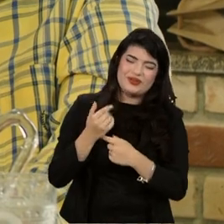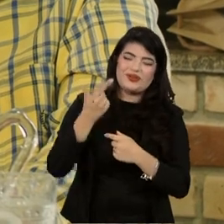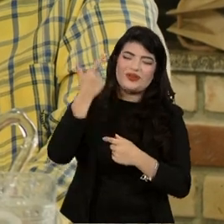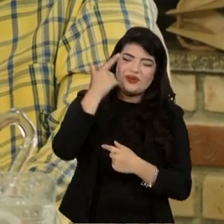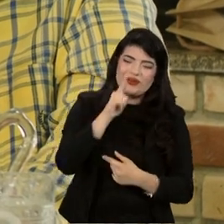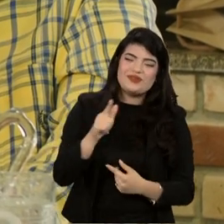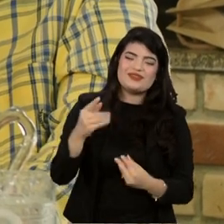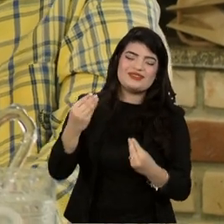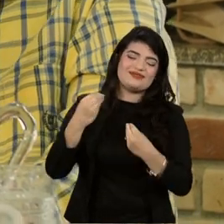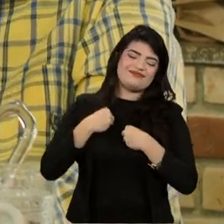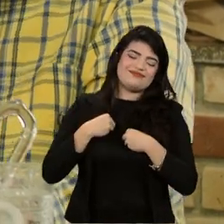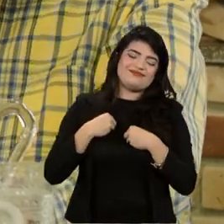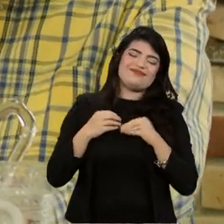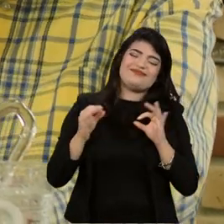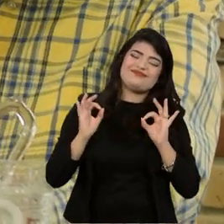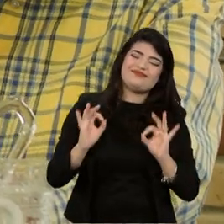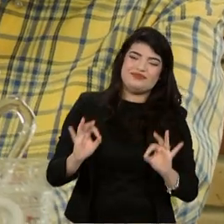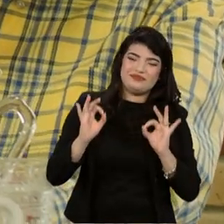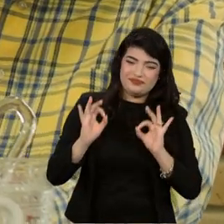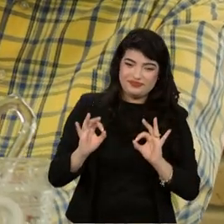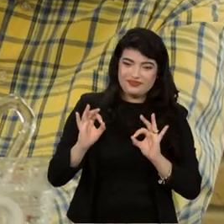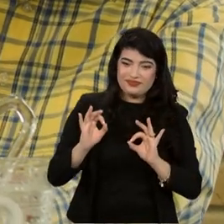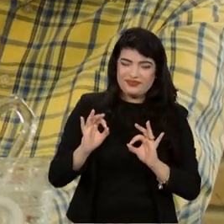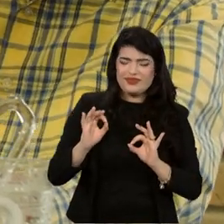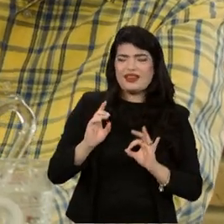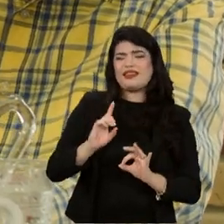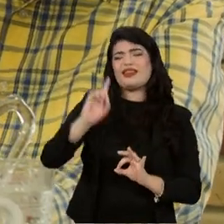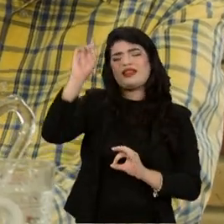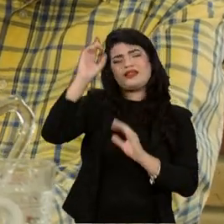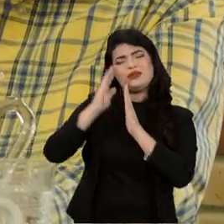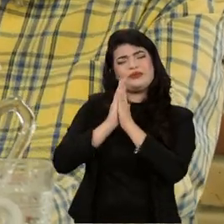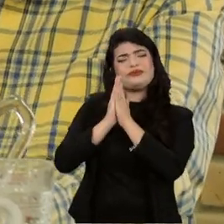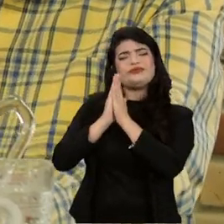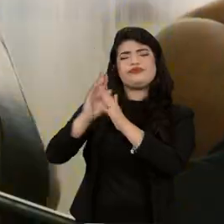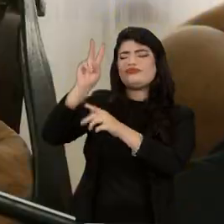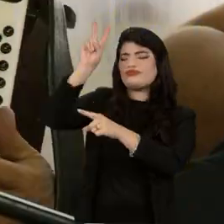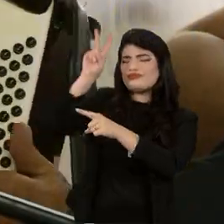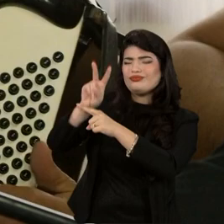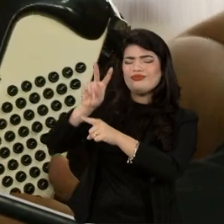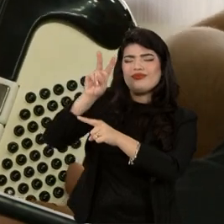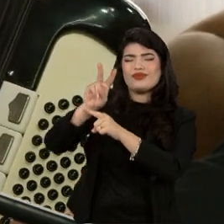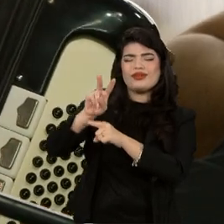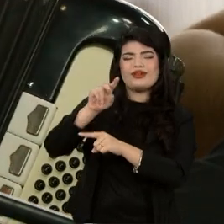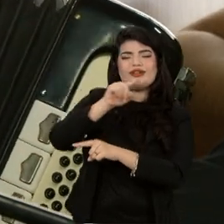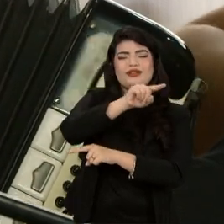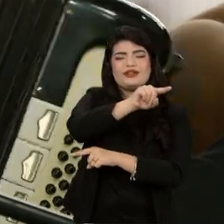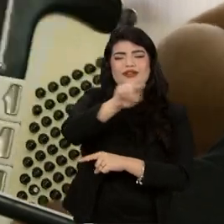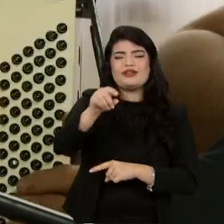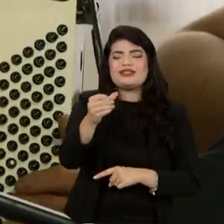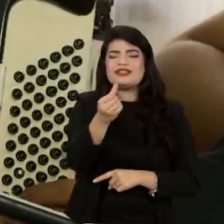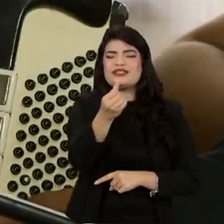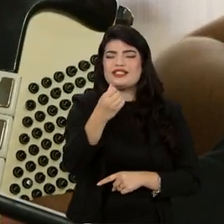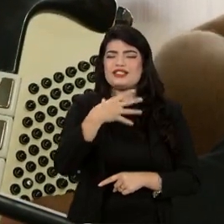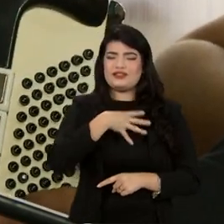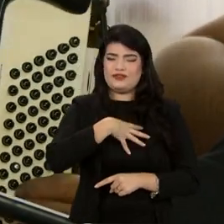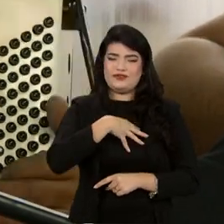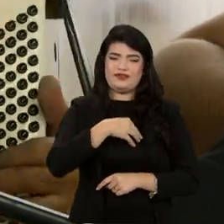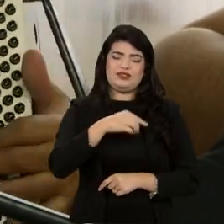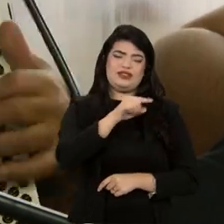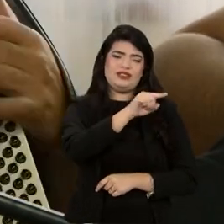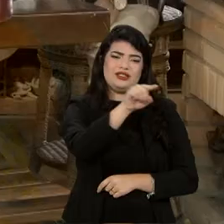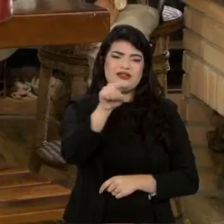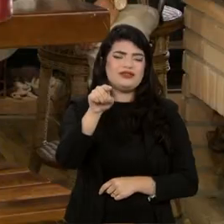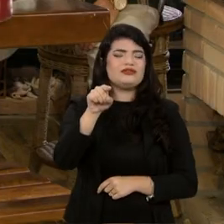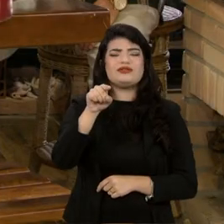chegou. Meu Deus, proteja os meus seis filhos